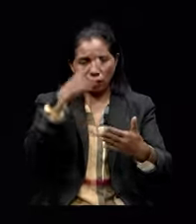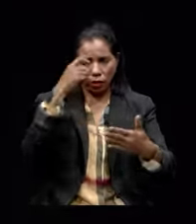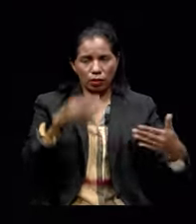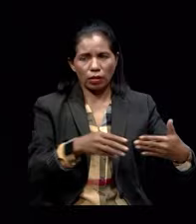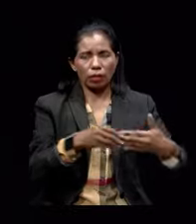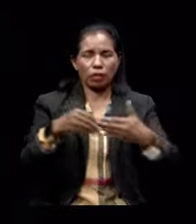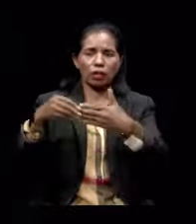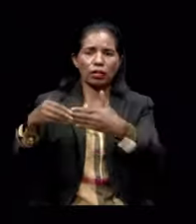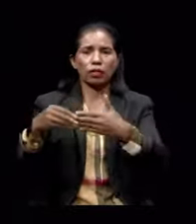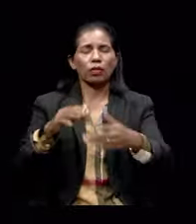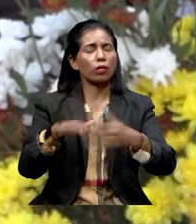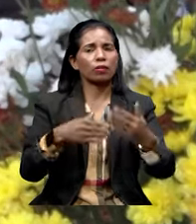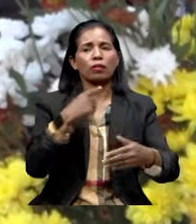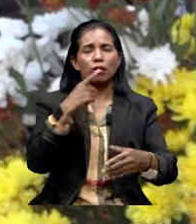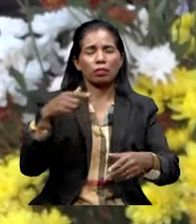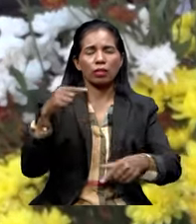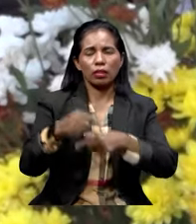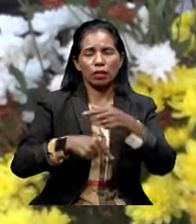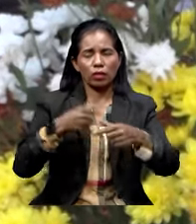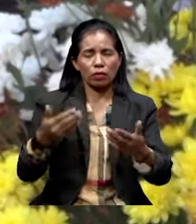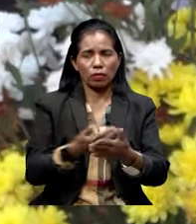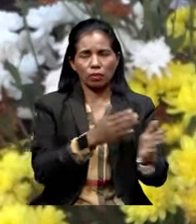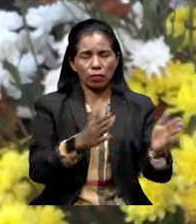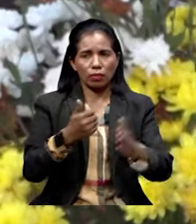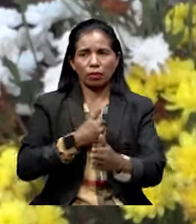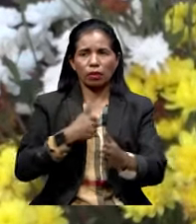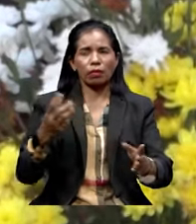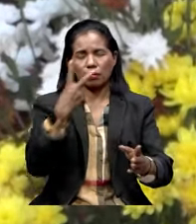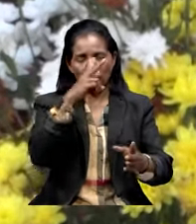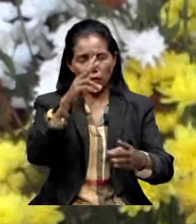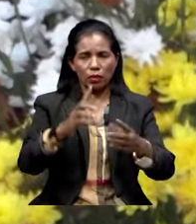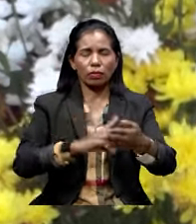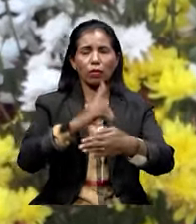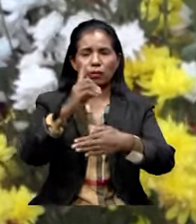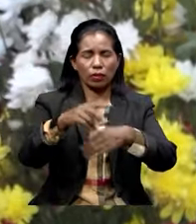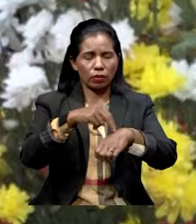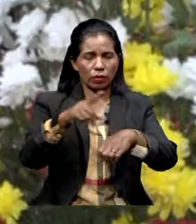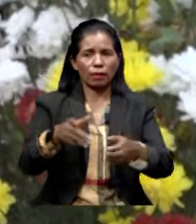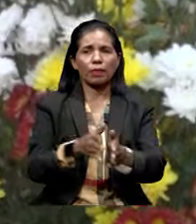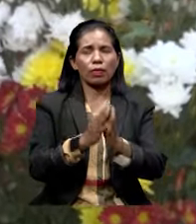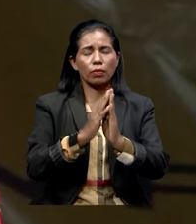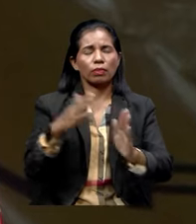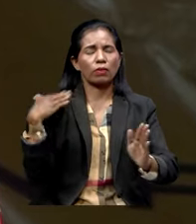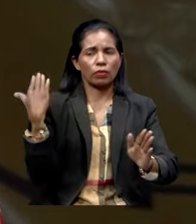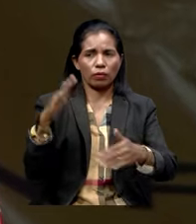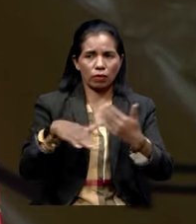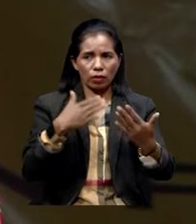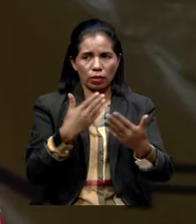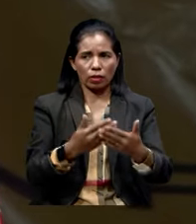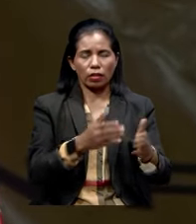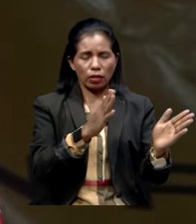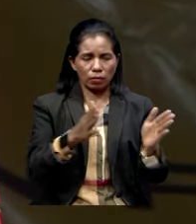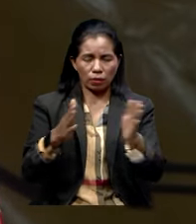órgão executivo, né, apela para a geração Fonsira, prepara a ano de luta para desenvolvimento nacional. Ouço uma jovem Sira, a tu